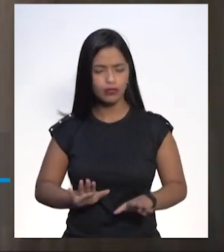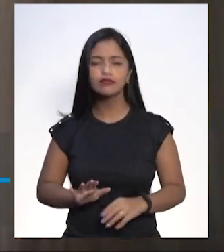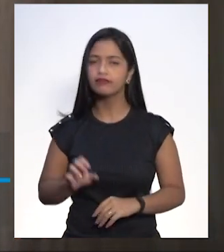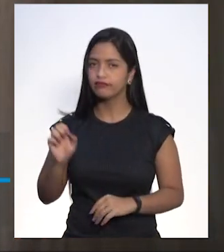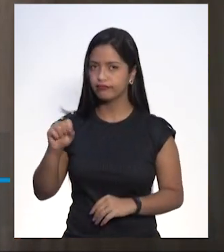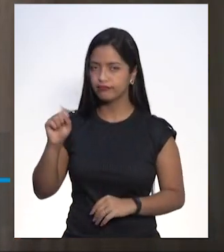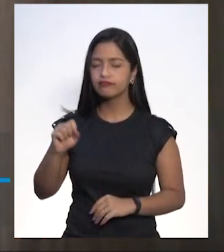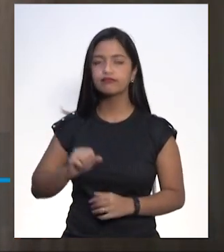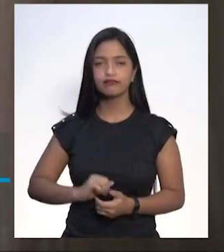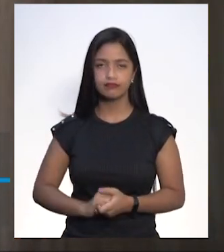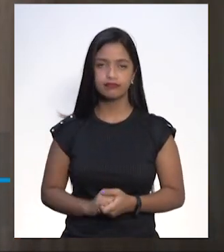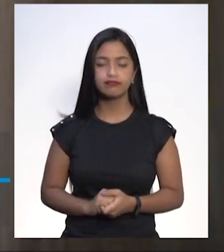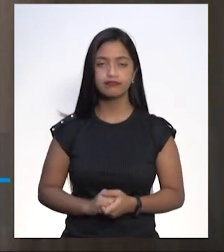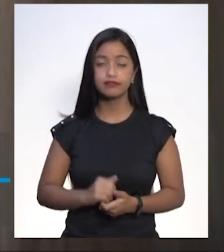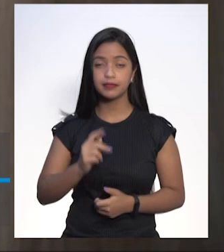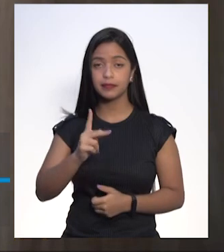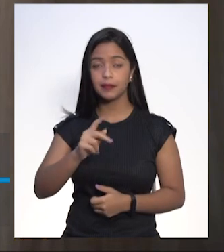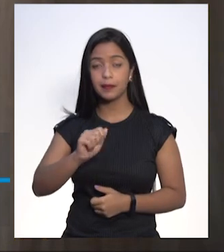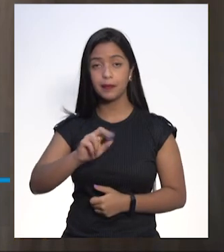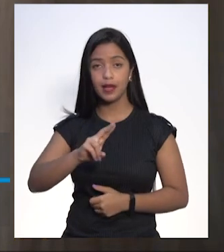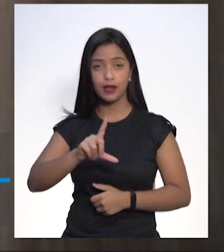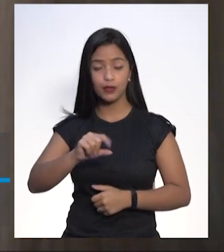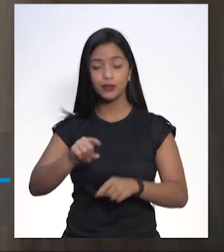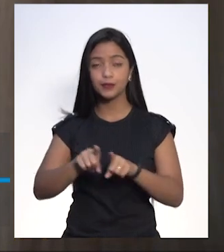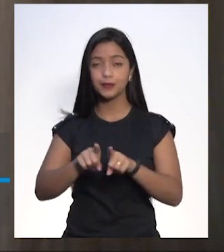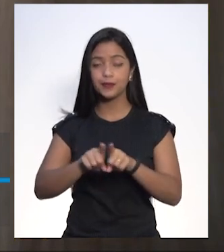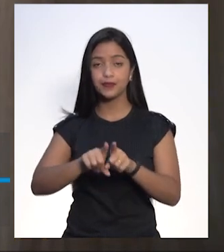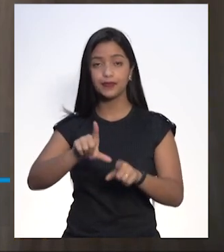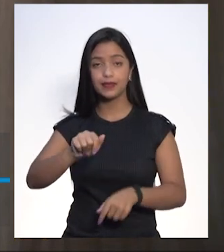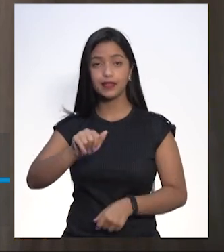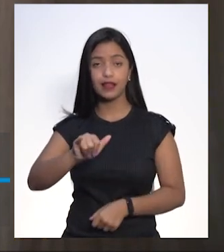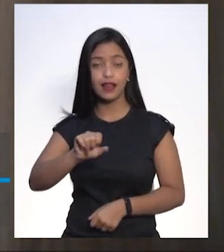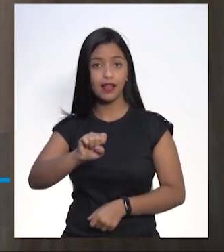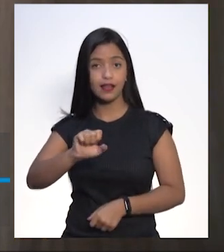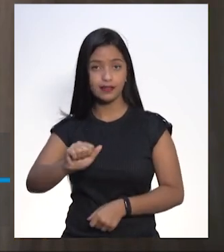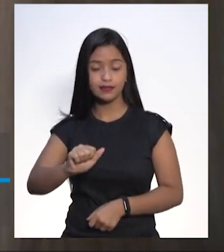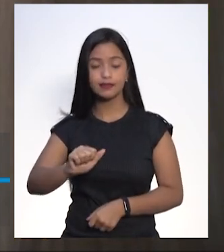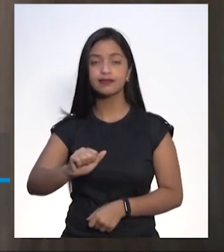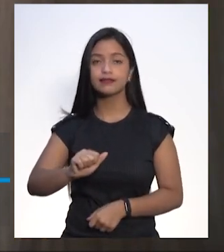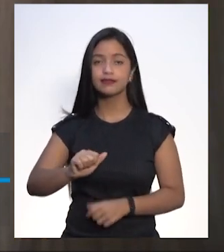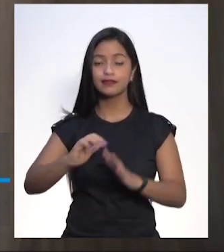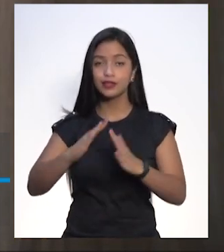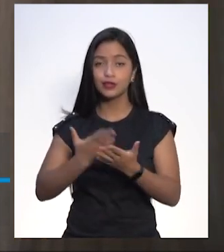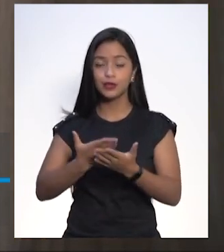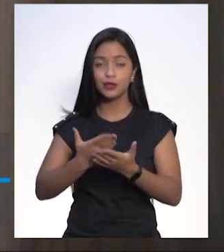Só. O Paulo e a Laisa, da Luiz Henrique Marque, de